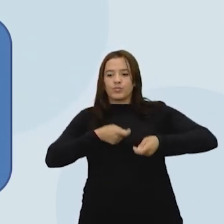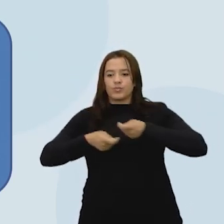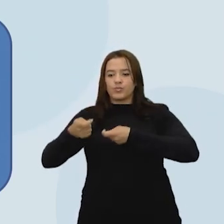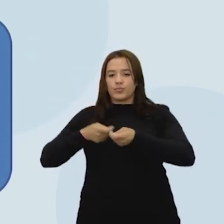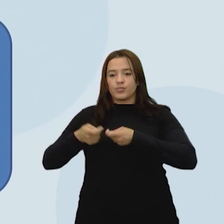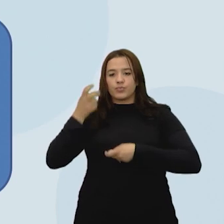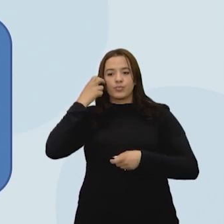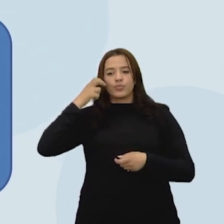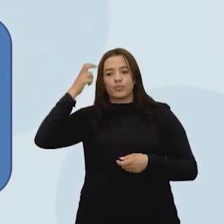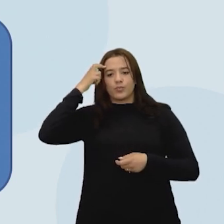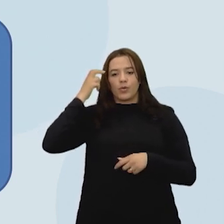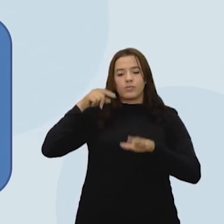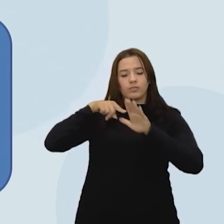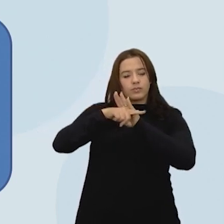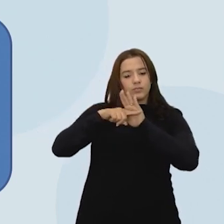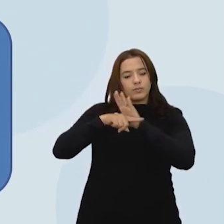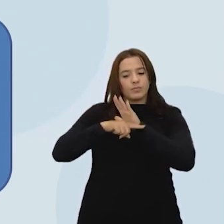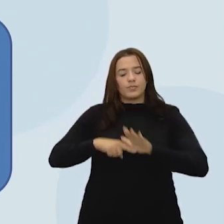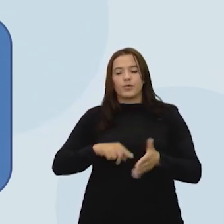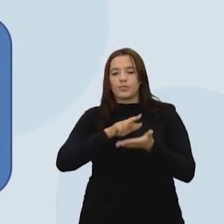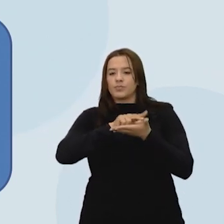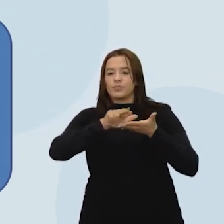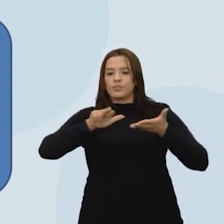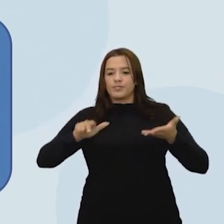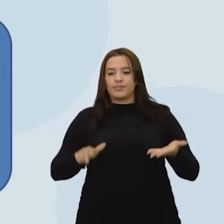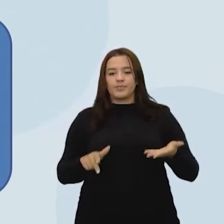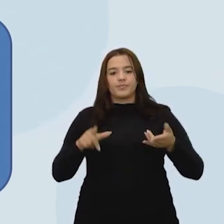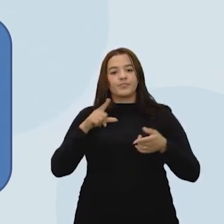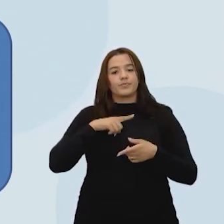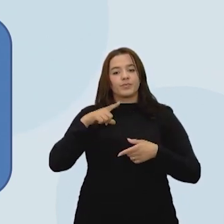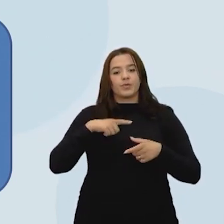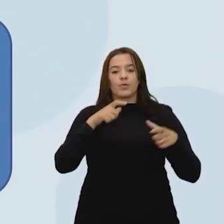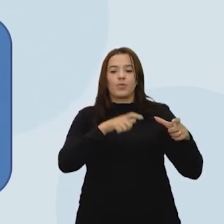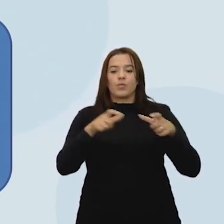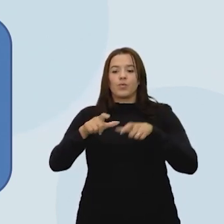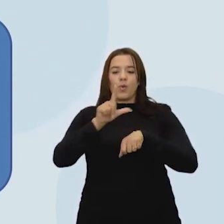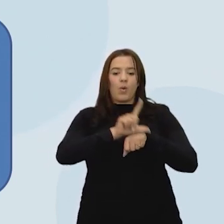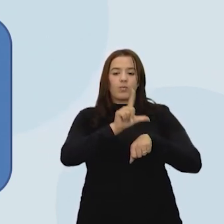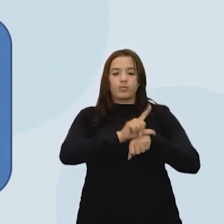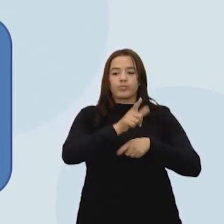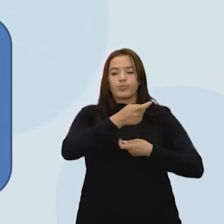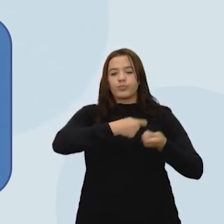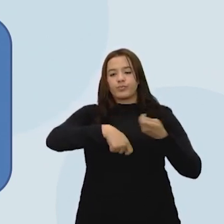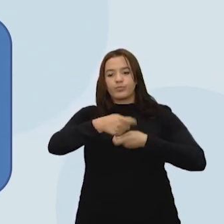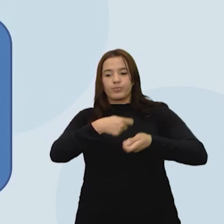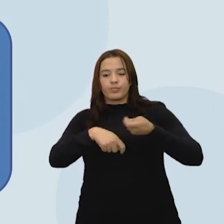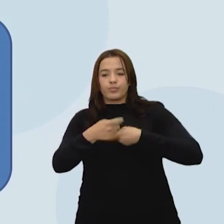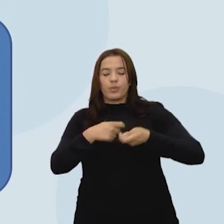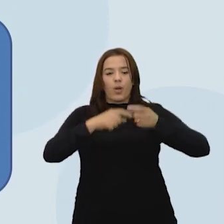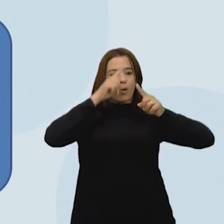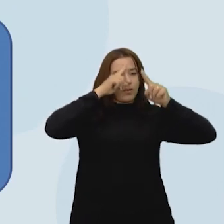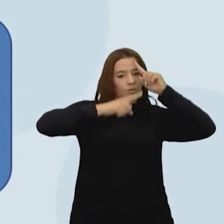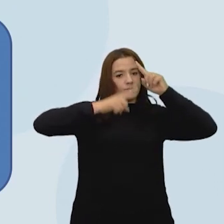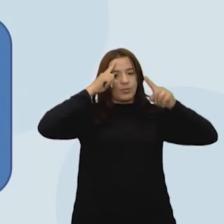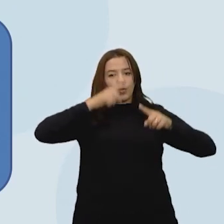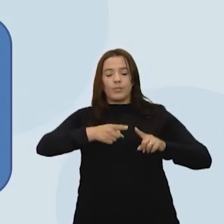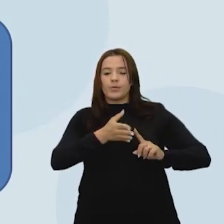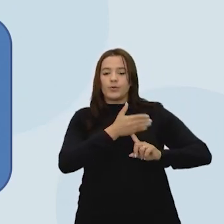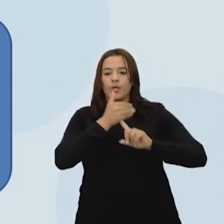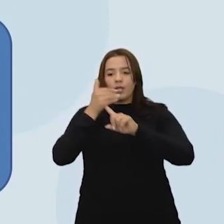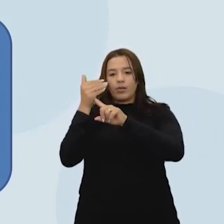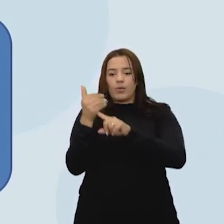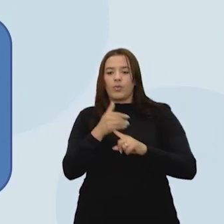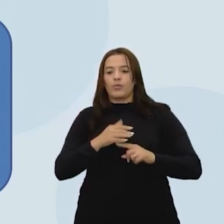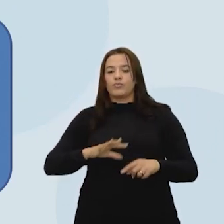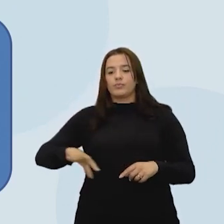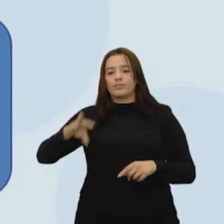região, exploram os recursos, exploram os mercados, tem um domínio, né,